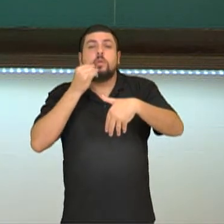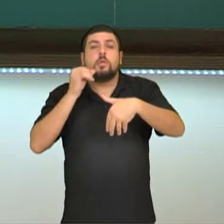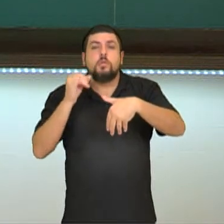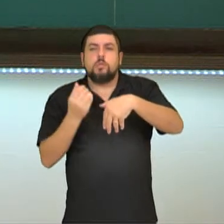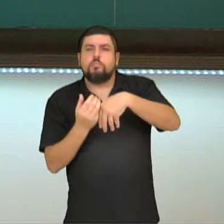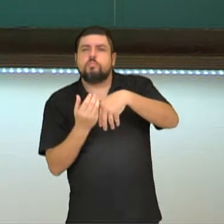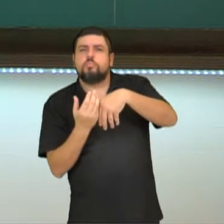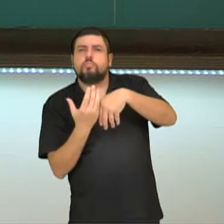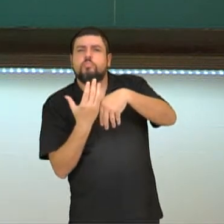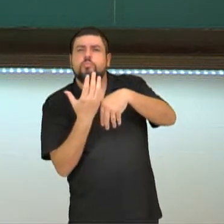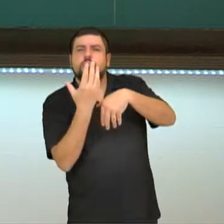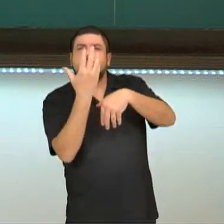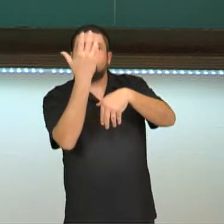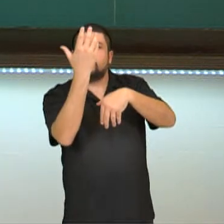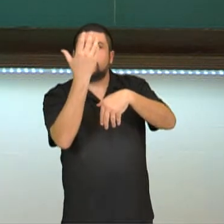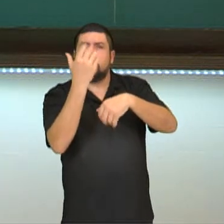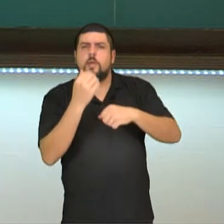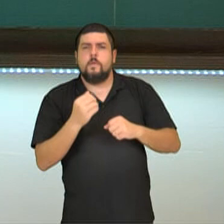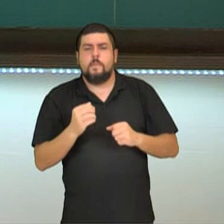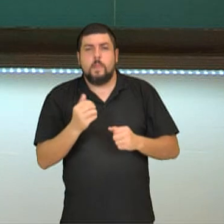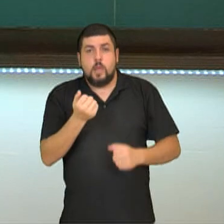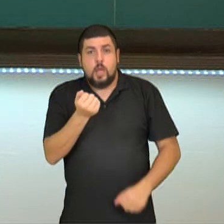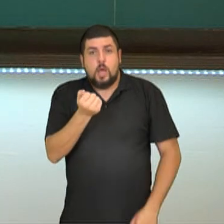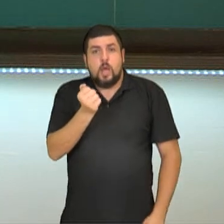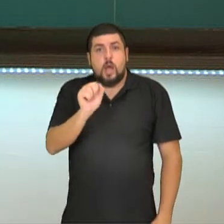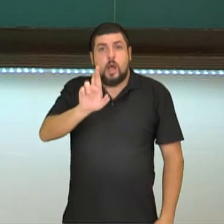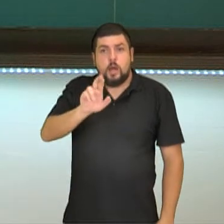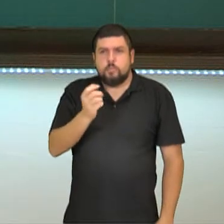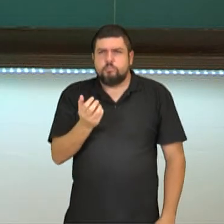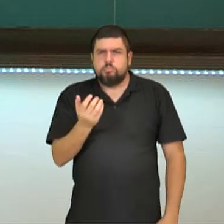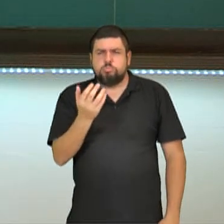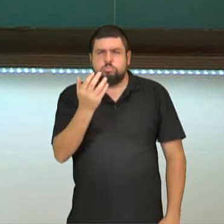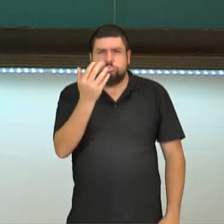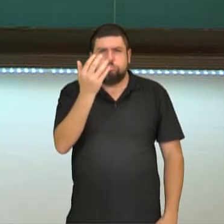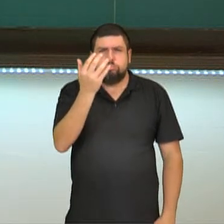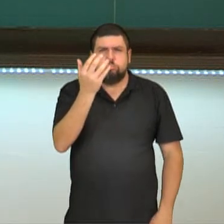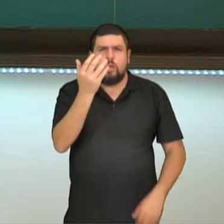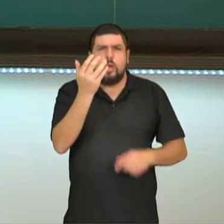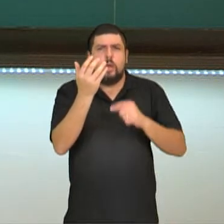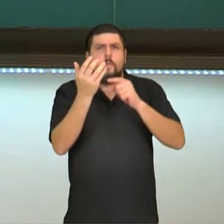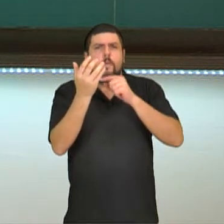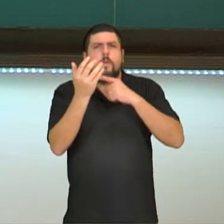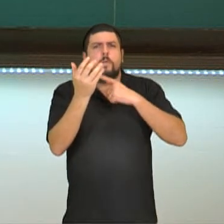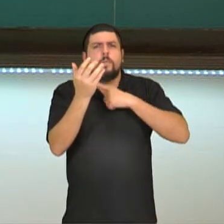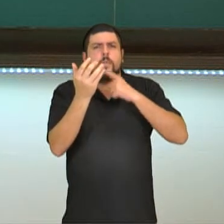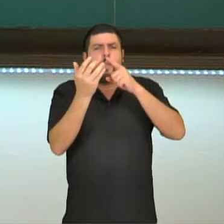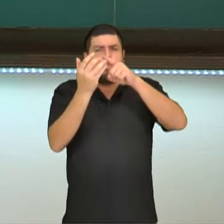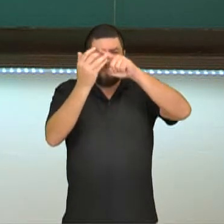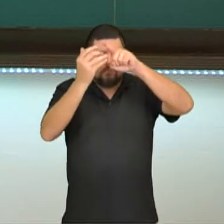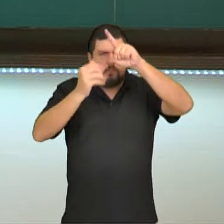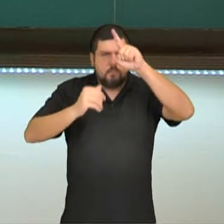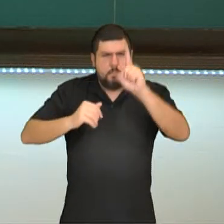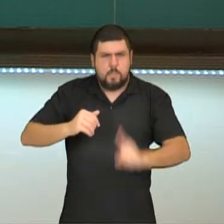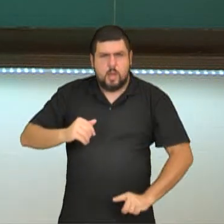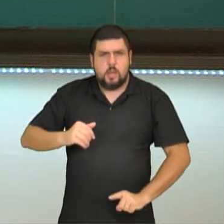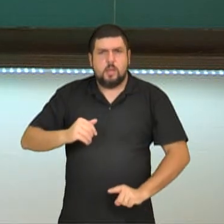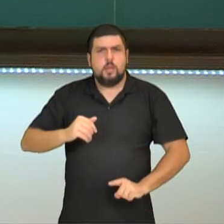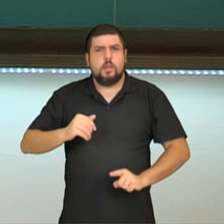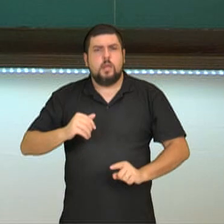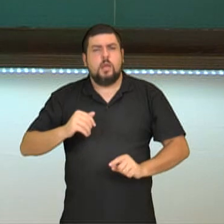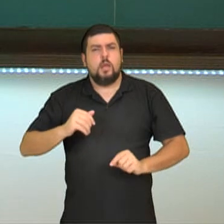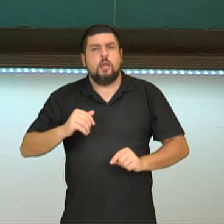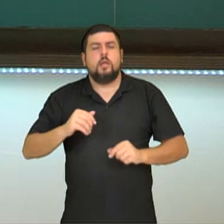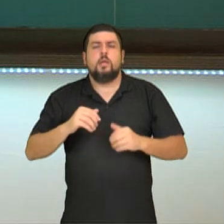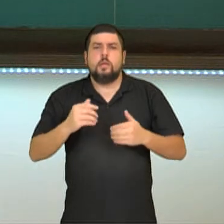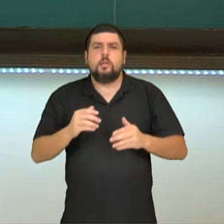conduzir. E quando o ar polariza, forma-se o raio mestre, onde todos os raios vão se descarregar. A região